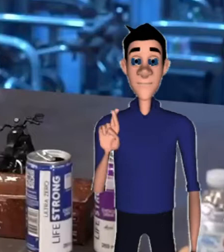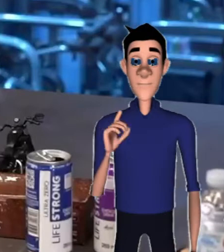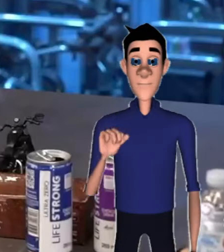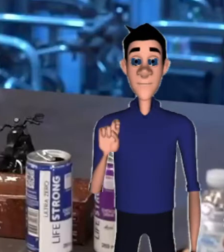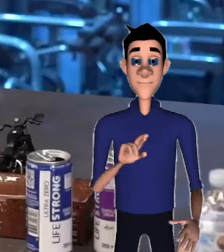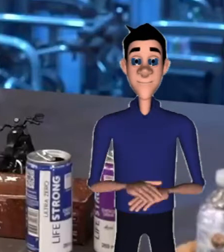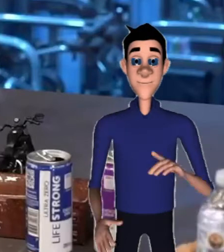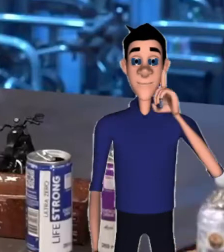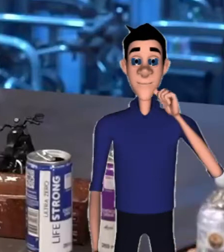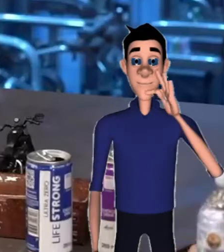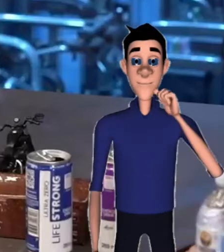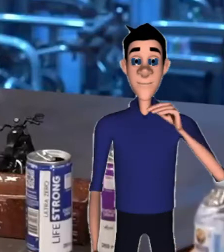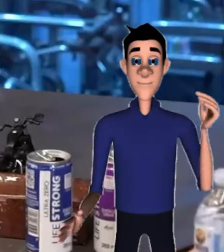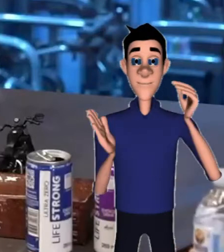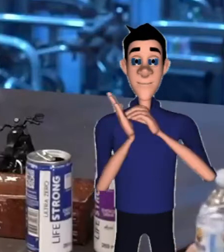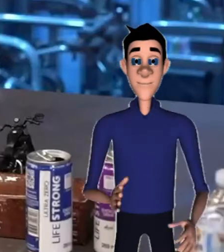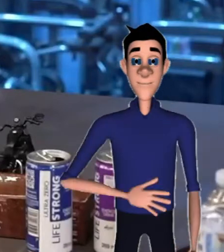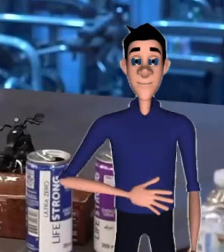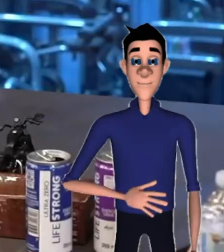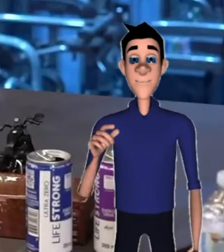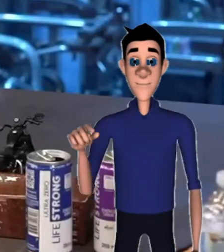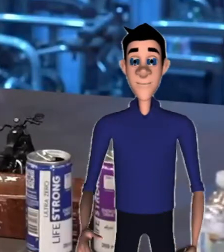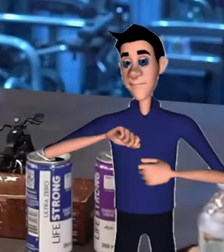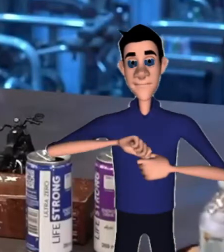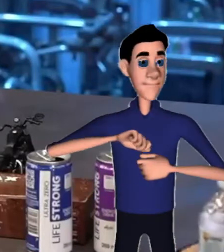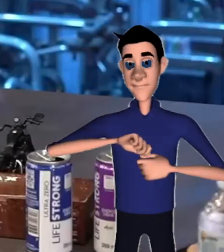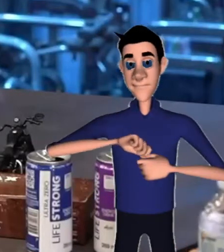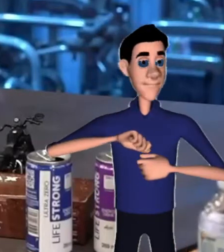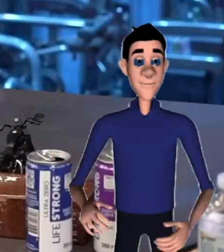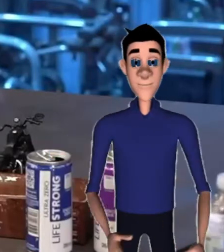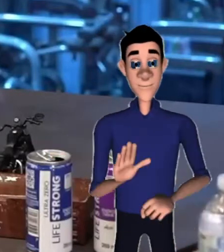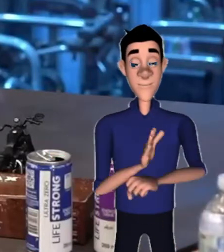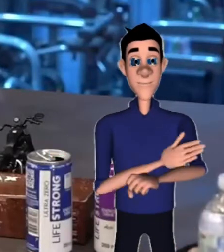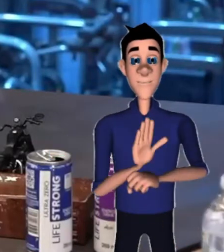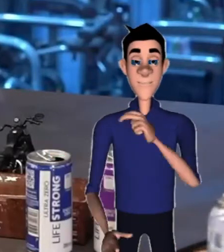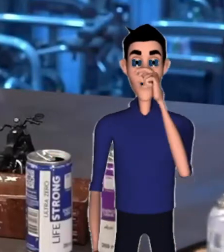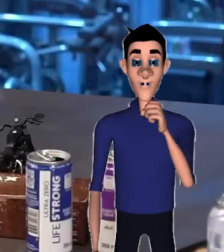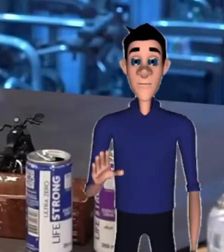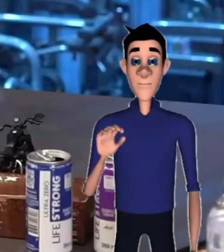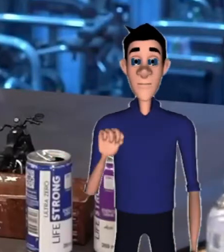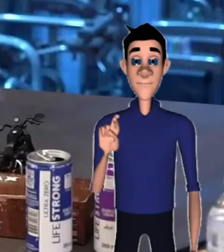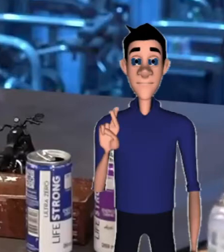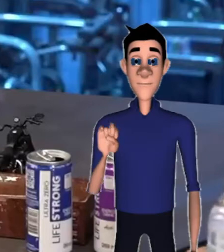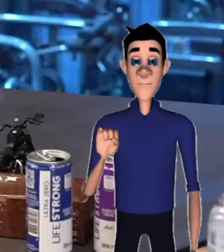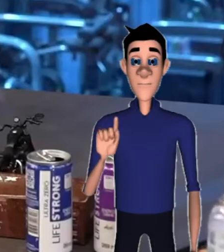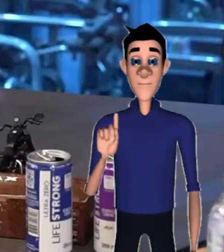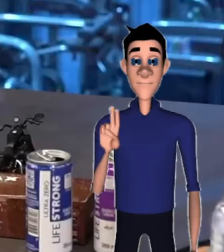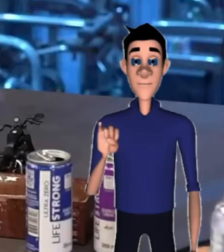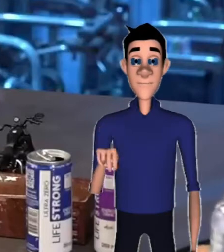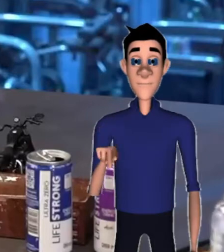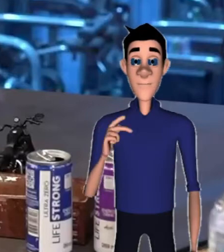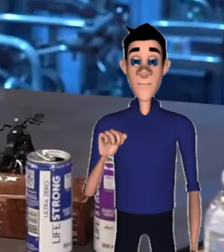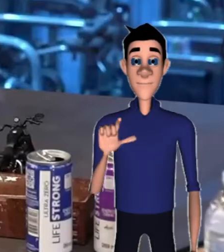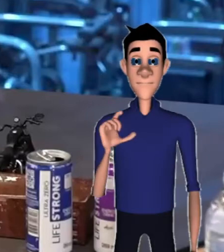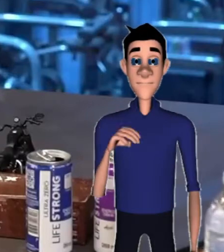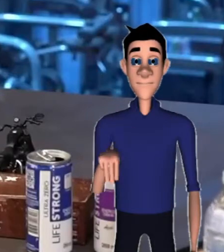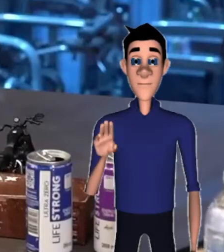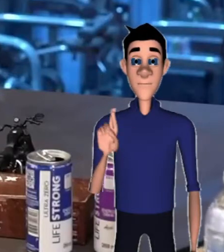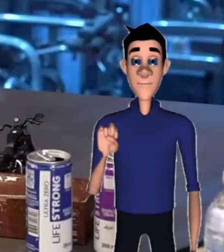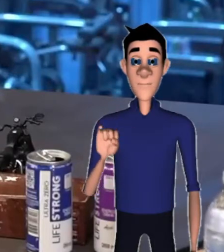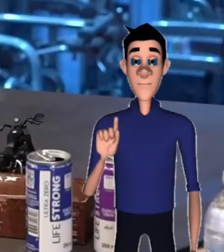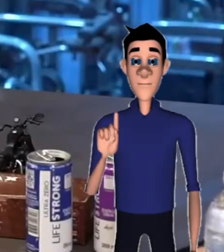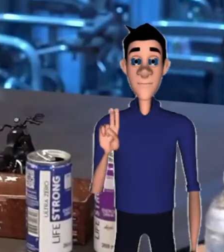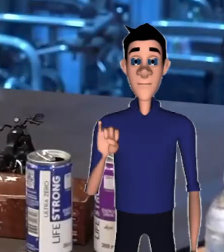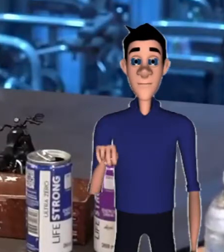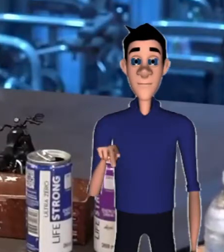comum, é aquele ectomorfo que come errado, Sim. que foi herdando aquela barriga Barriguinha de lombriga. e que não faz